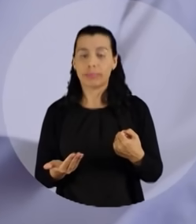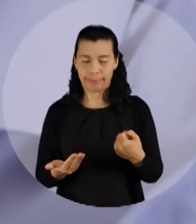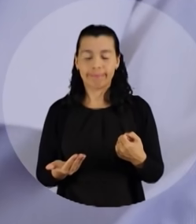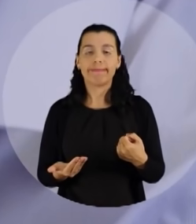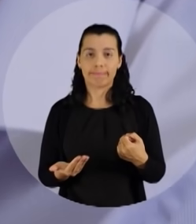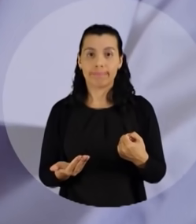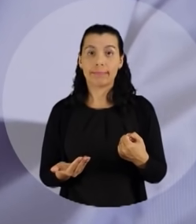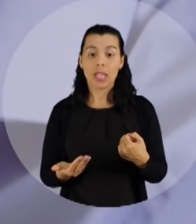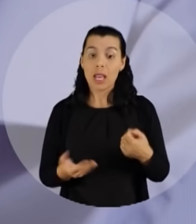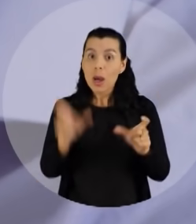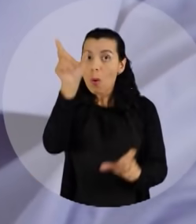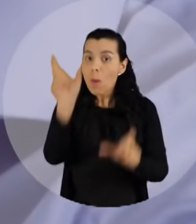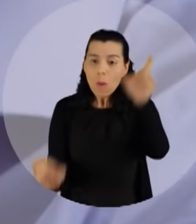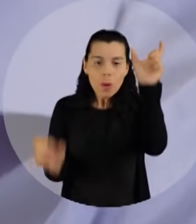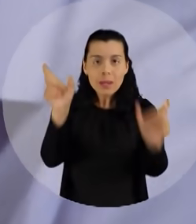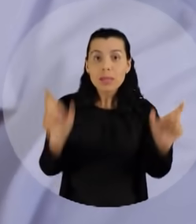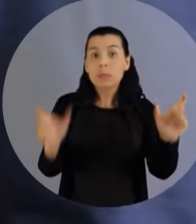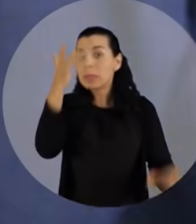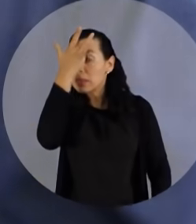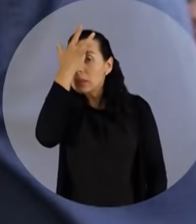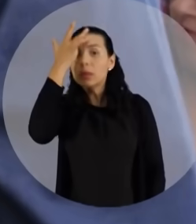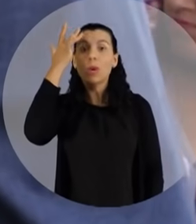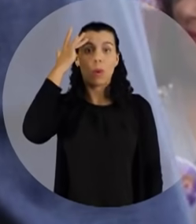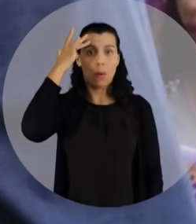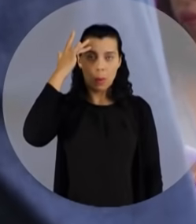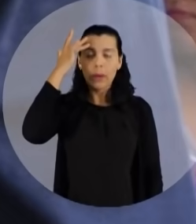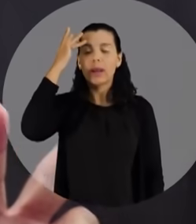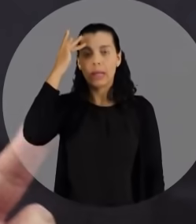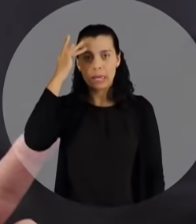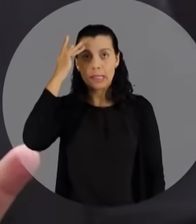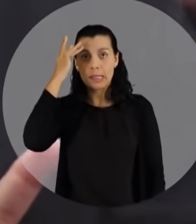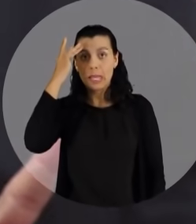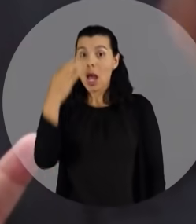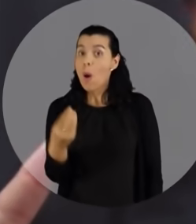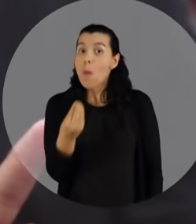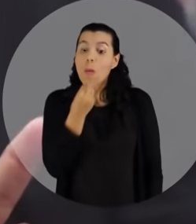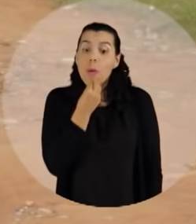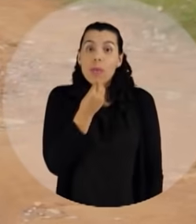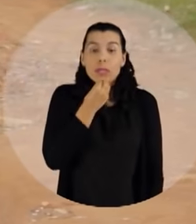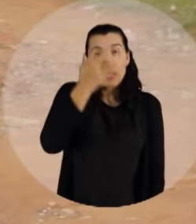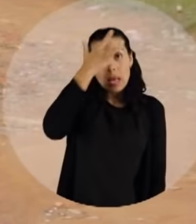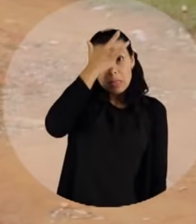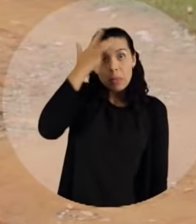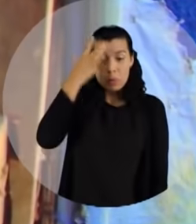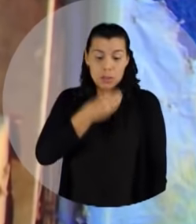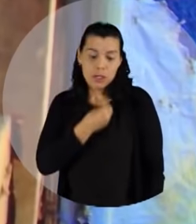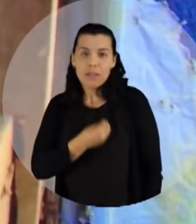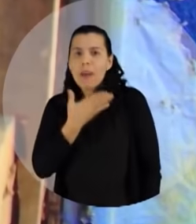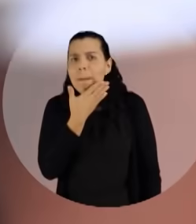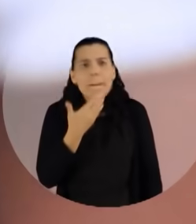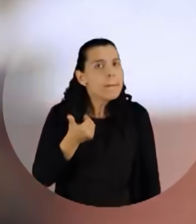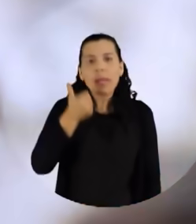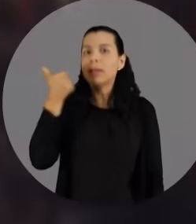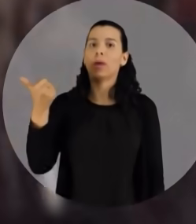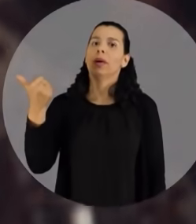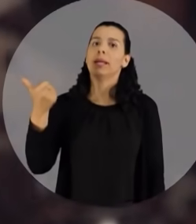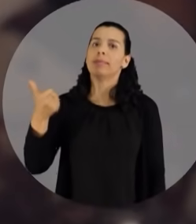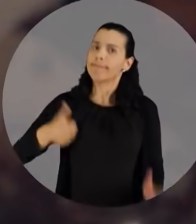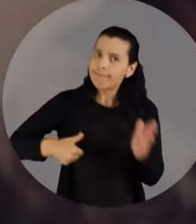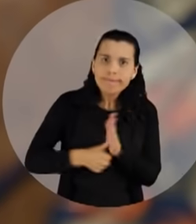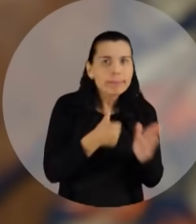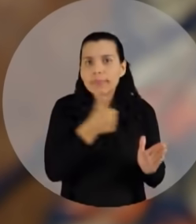Cuidado com os outros, com as pessoas. Esse é o ponto de partida. Uma oportunidade para as pessoas poderem viver um pouco melhor. Isso é